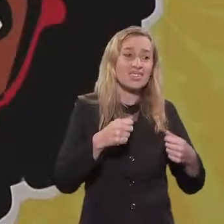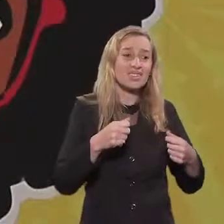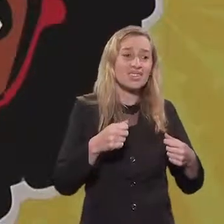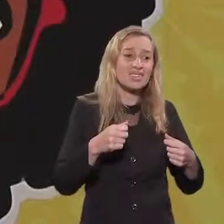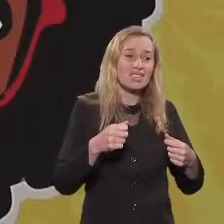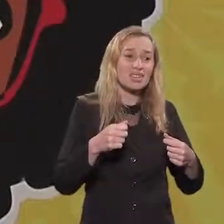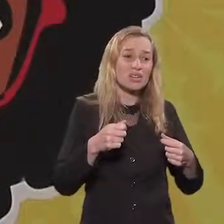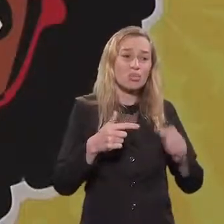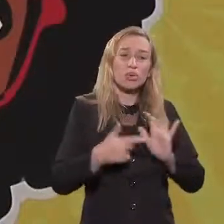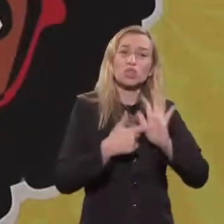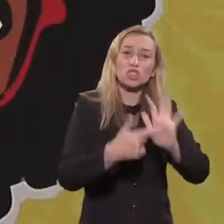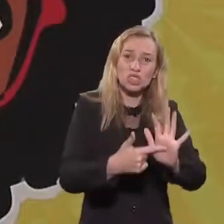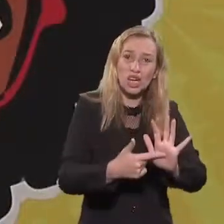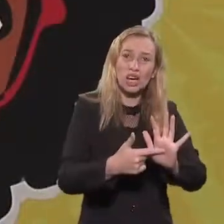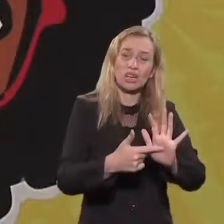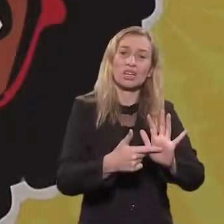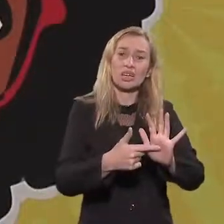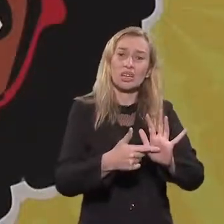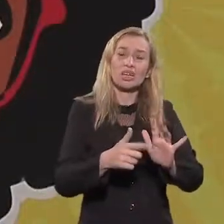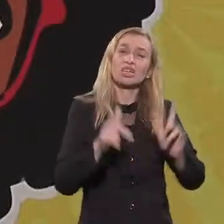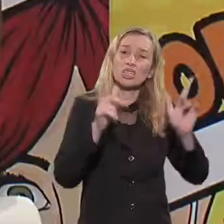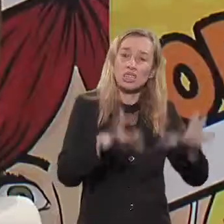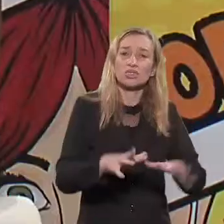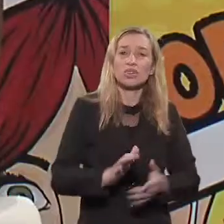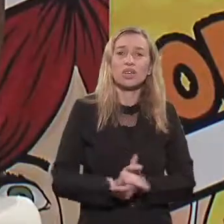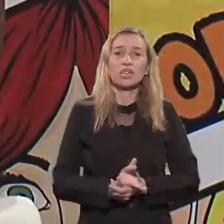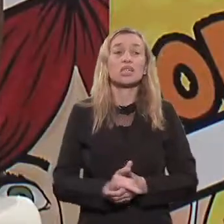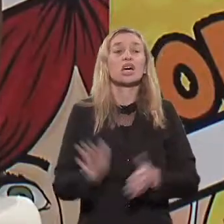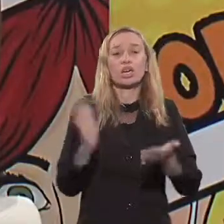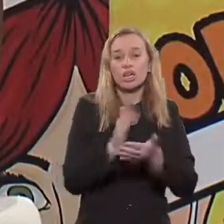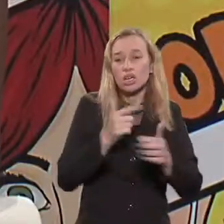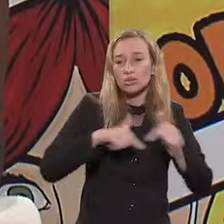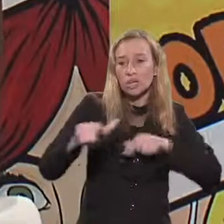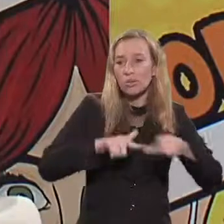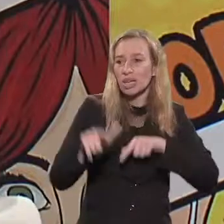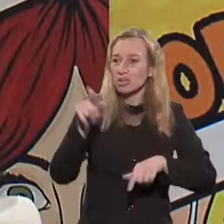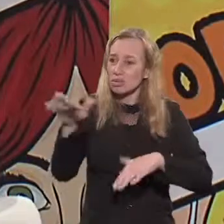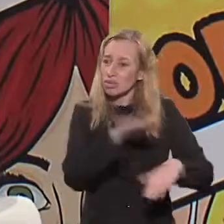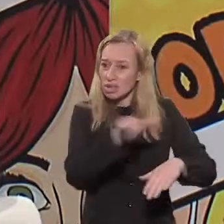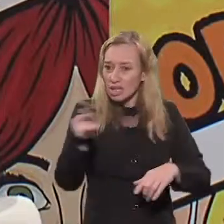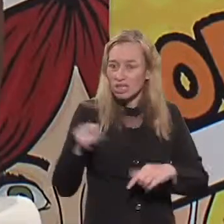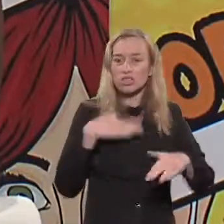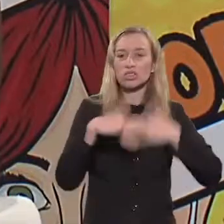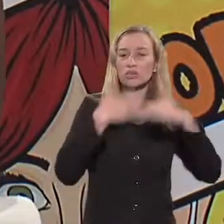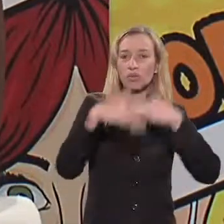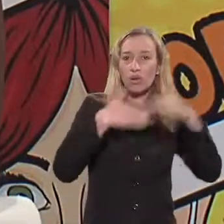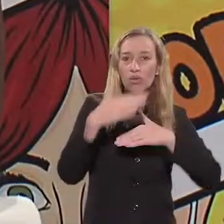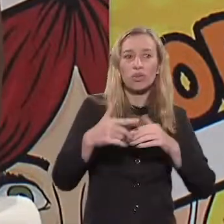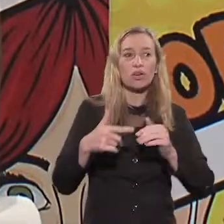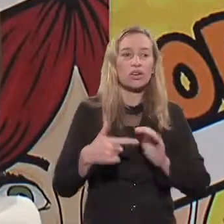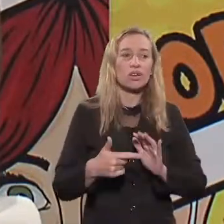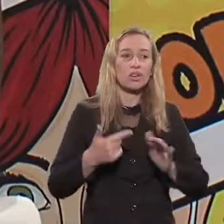tem que quebrar a barreira da atitude das pessoas. E o trabalho que vocês desenvolvem vai diretamente, né?